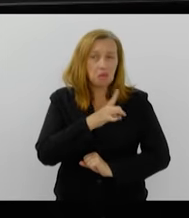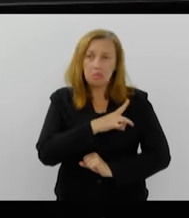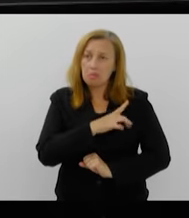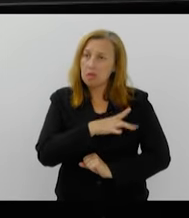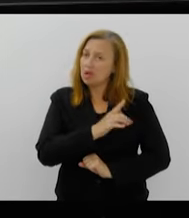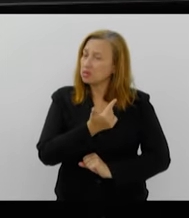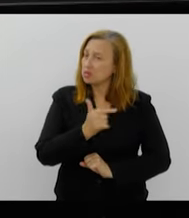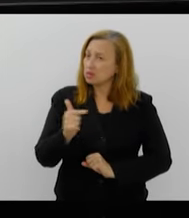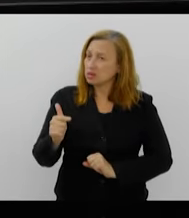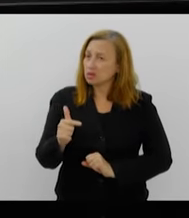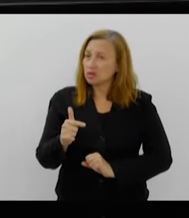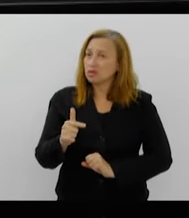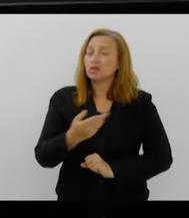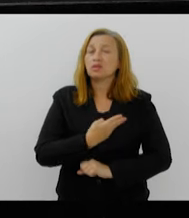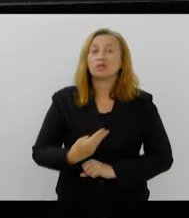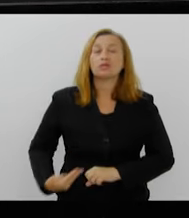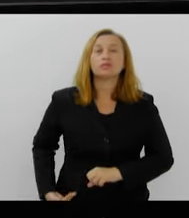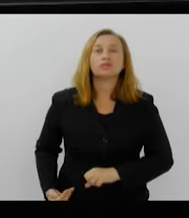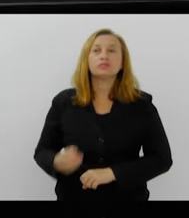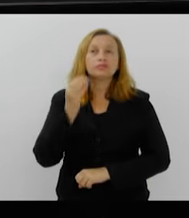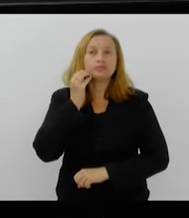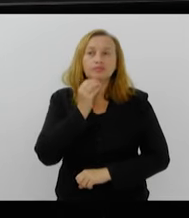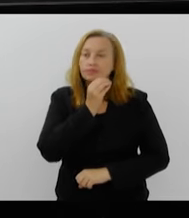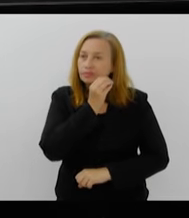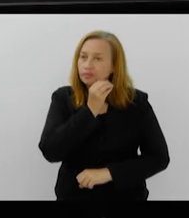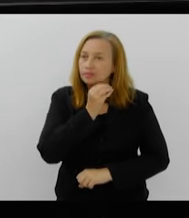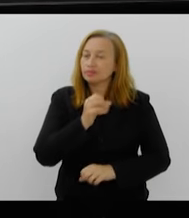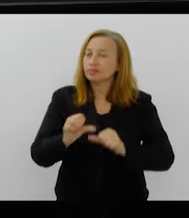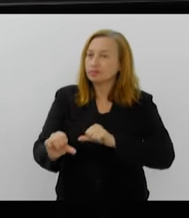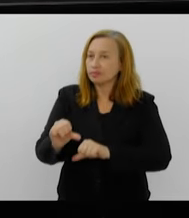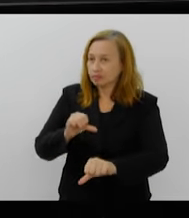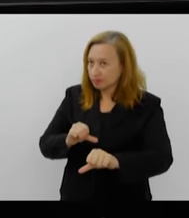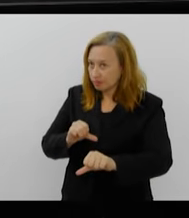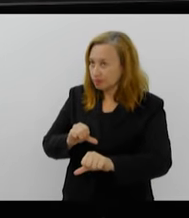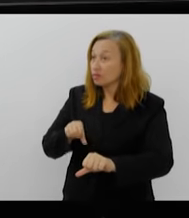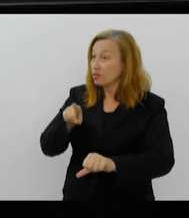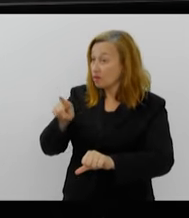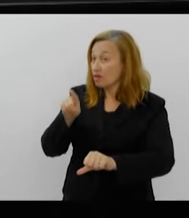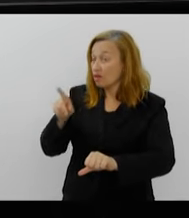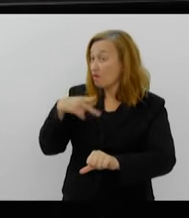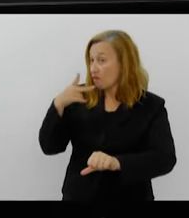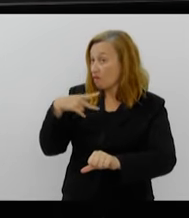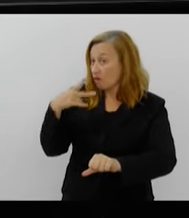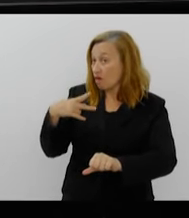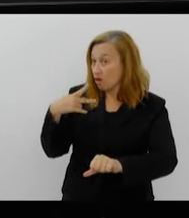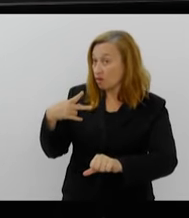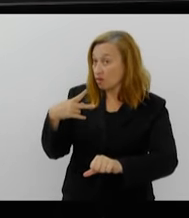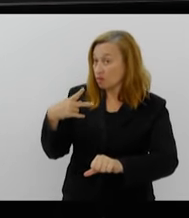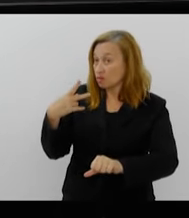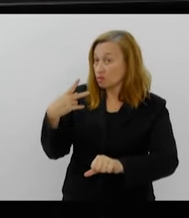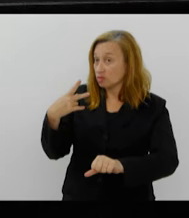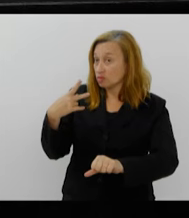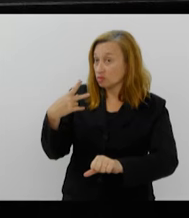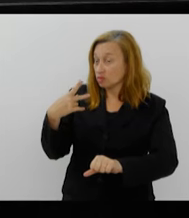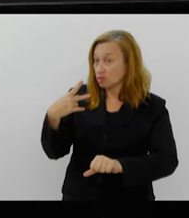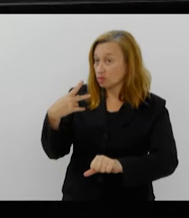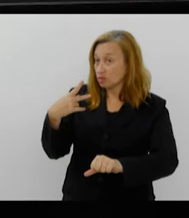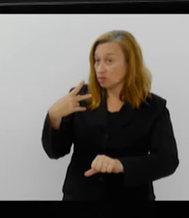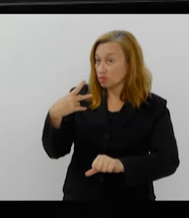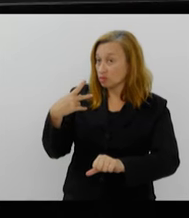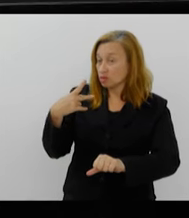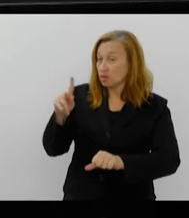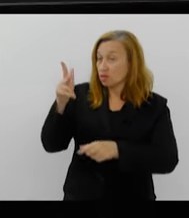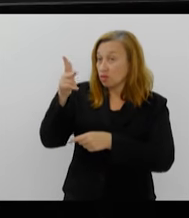errar, que o governador Cláudio Castro, ao contrário do que ele disse no seu filme, no seu